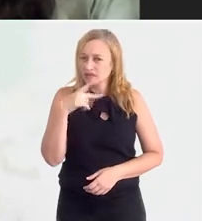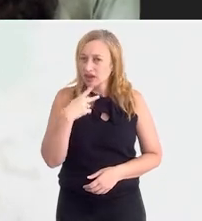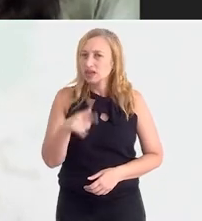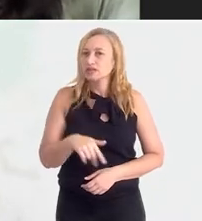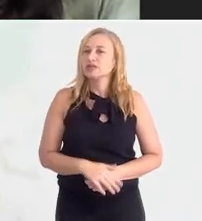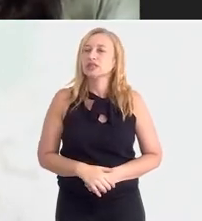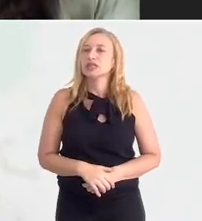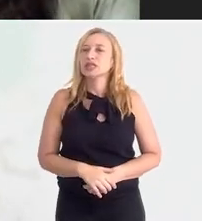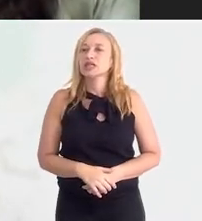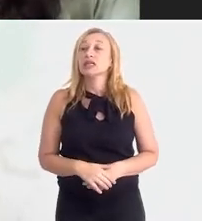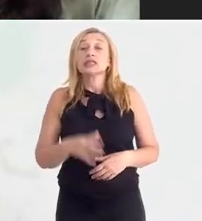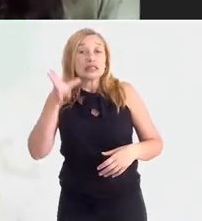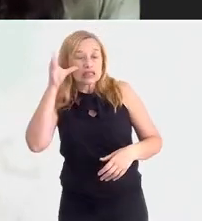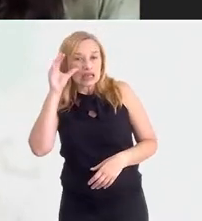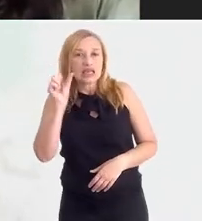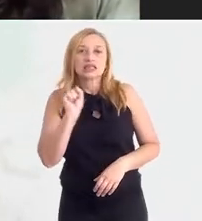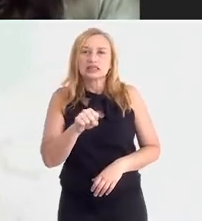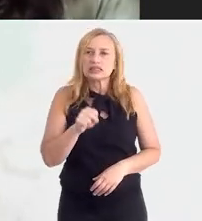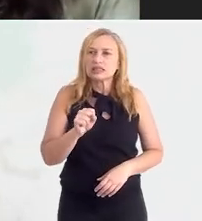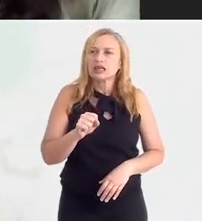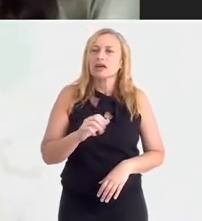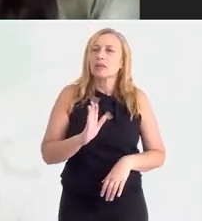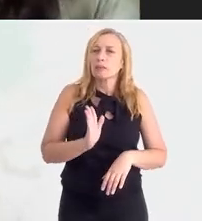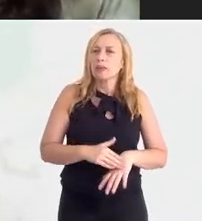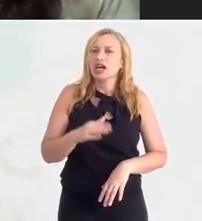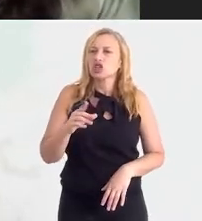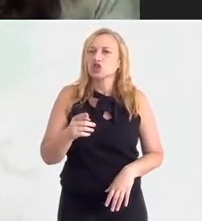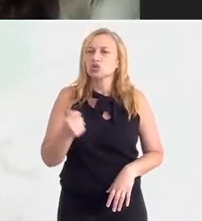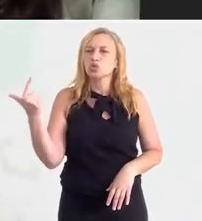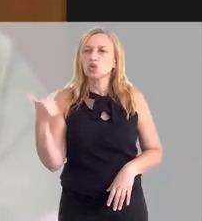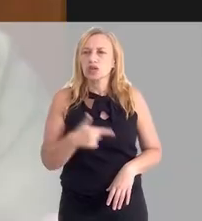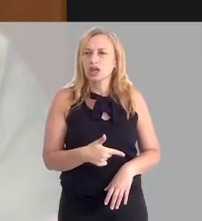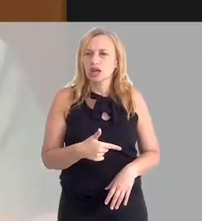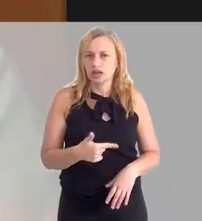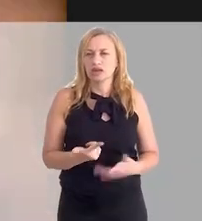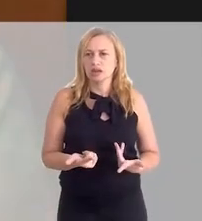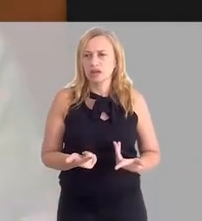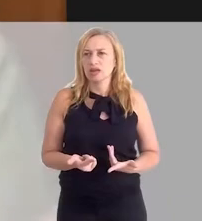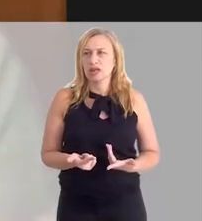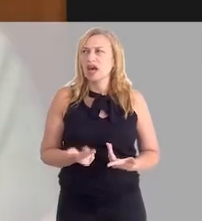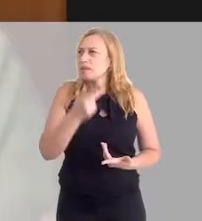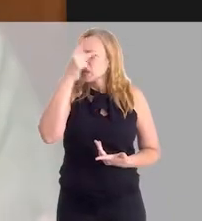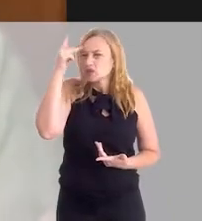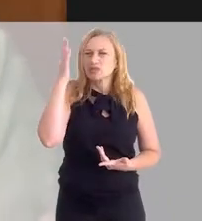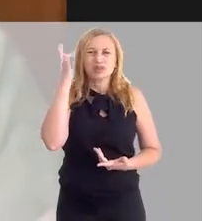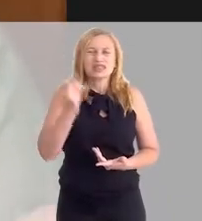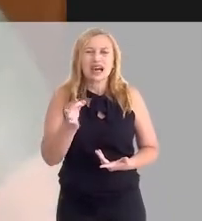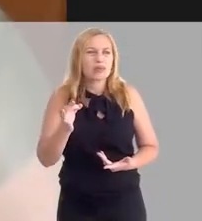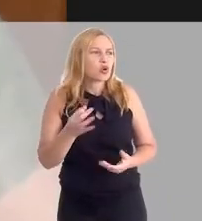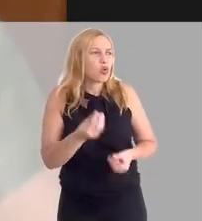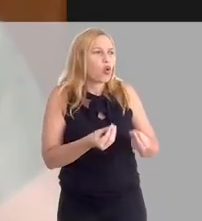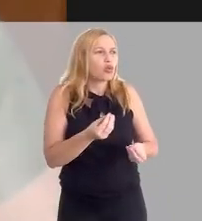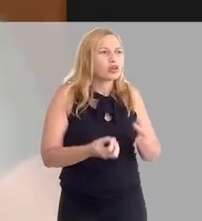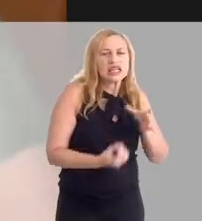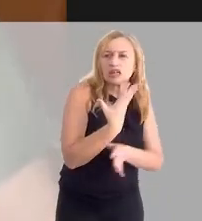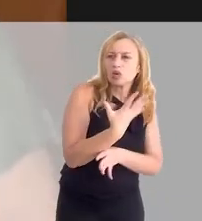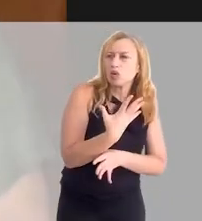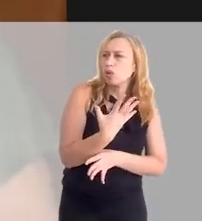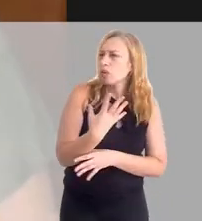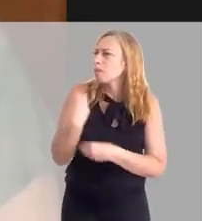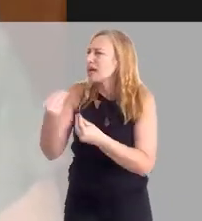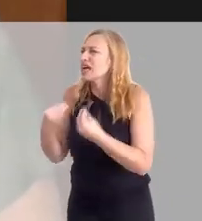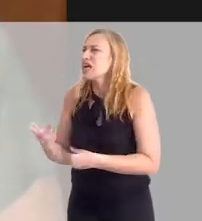falando. Tem que fazer sentido, tem que ter interesse, tem que ter mais do que você enfiar um monte de coisa que o cara nem sabe de onde veio, de onde caiu aquilo. Por que que eu tenho que estar